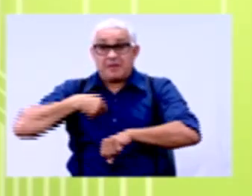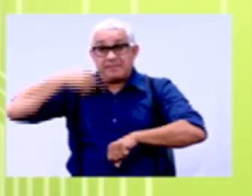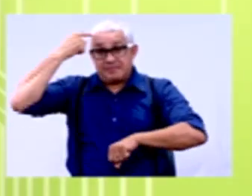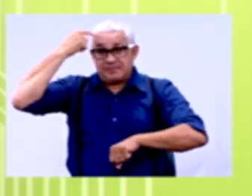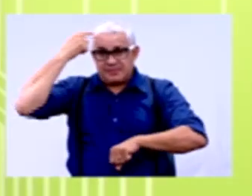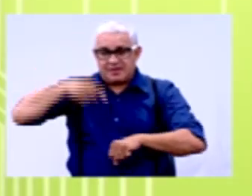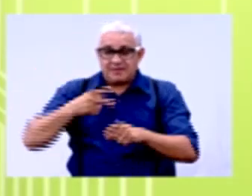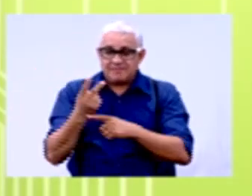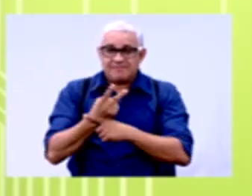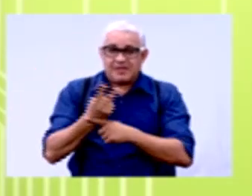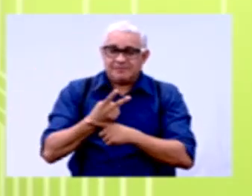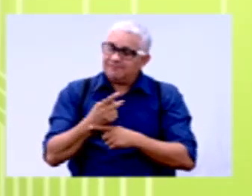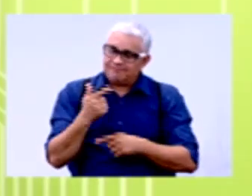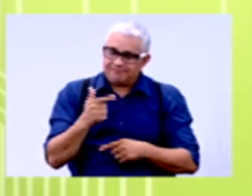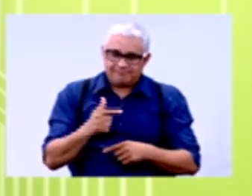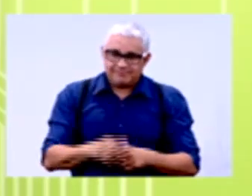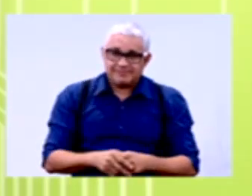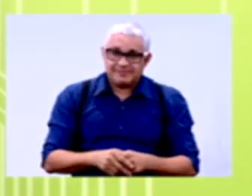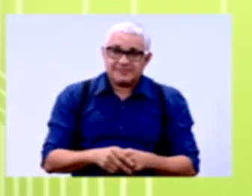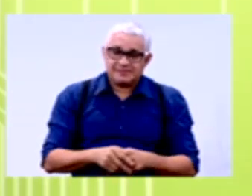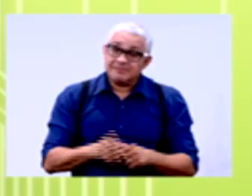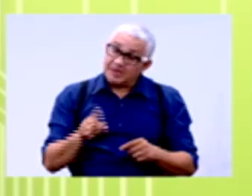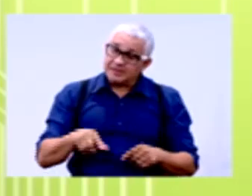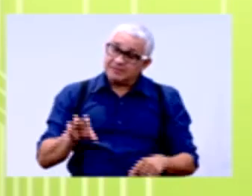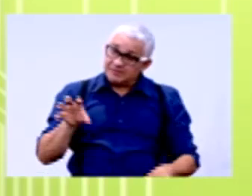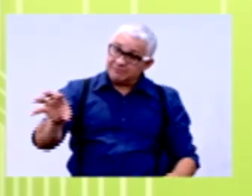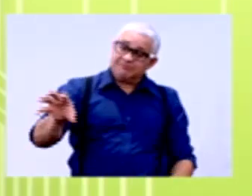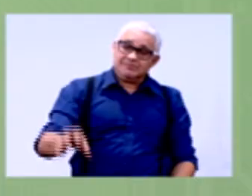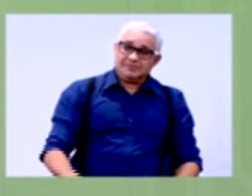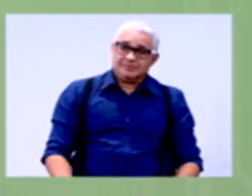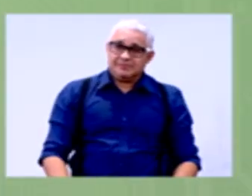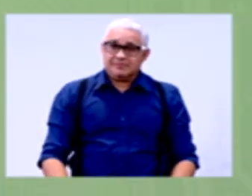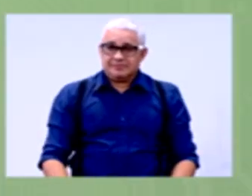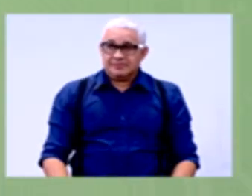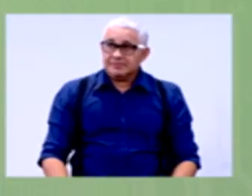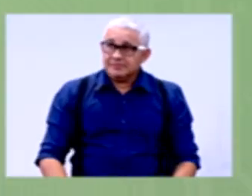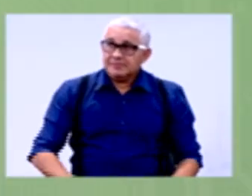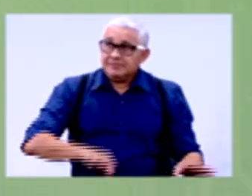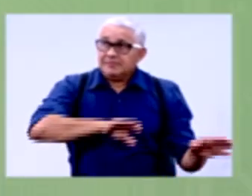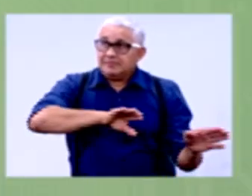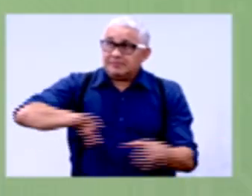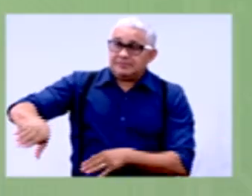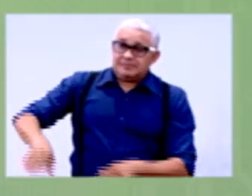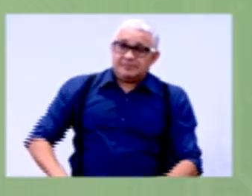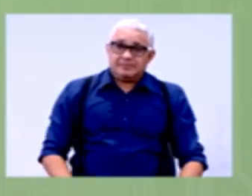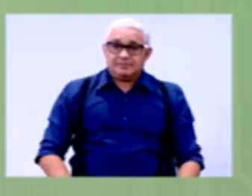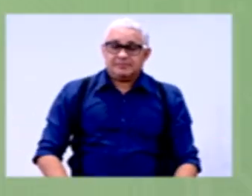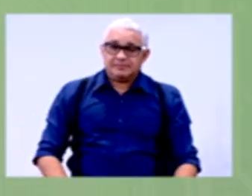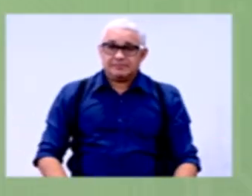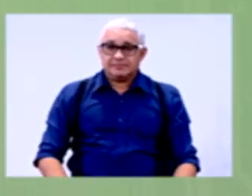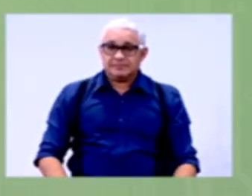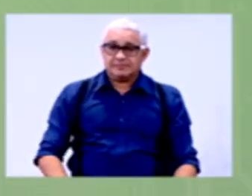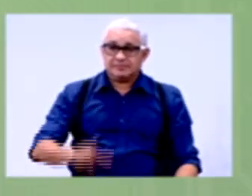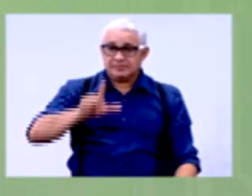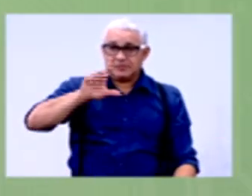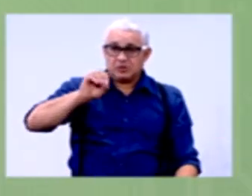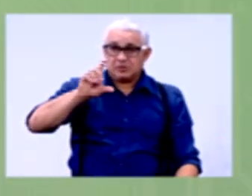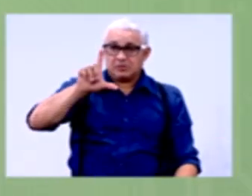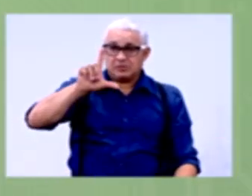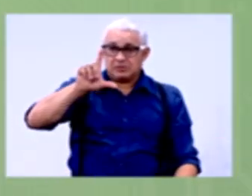estava procurando, né? Então basicamente funciona dessa forma, certo? Vamos falar um pouquinho mais de armazenamento local aqui, né?